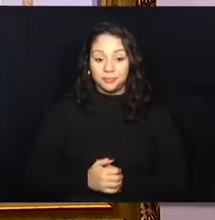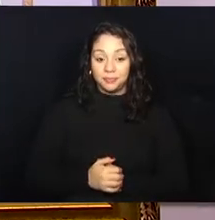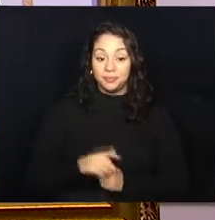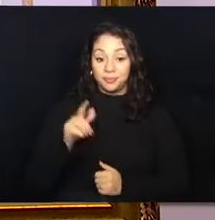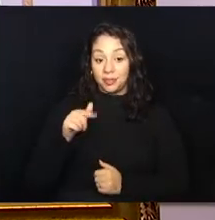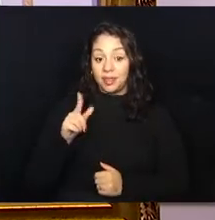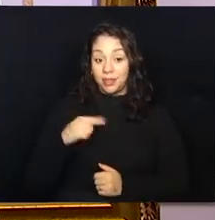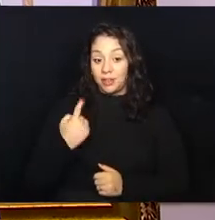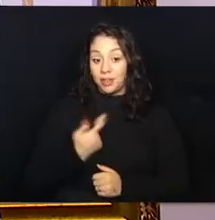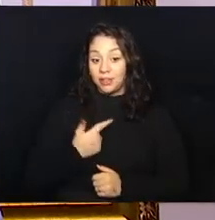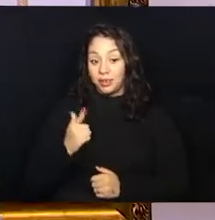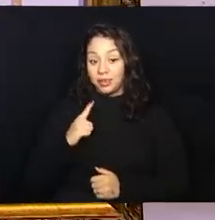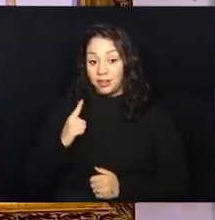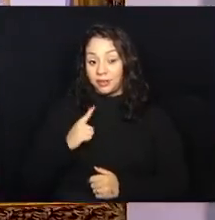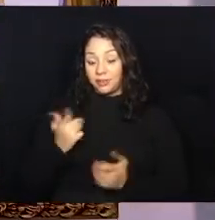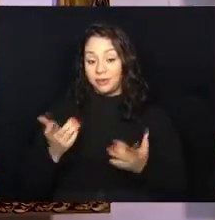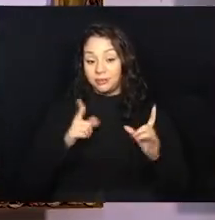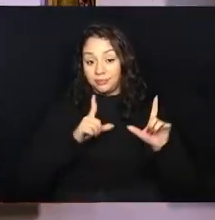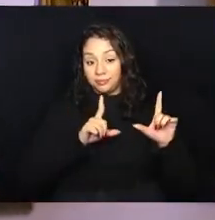Campinas